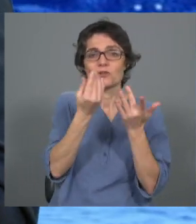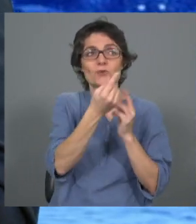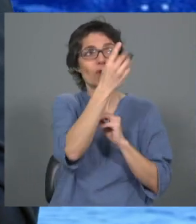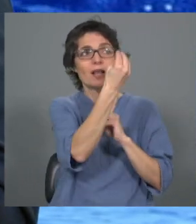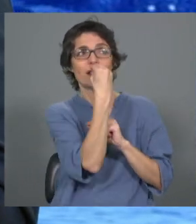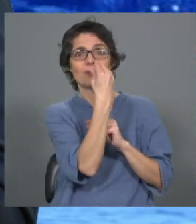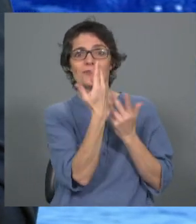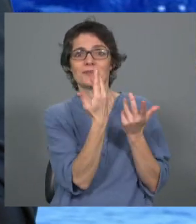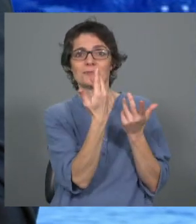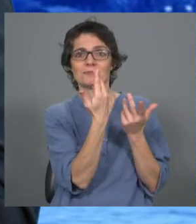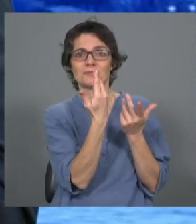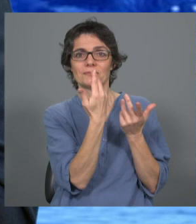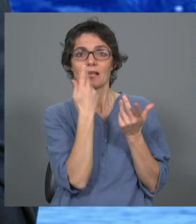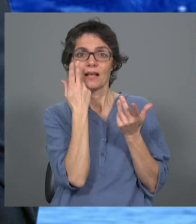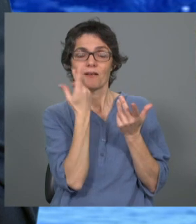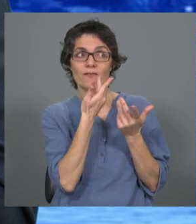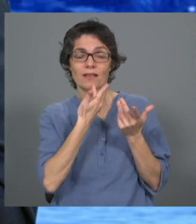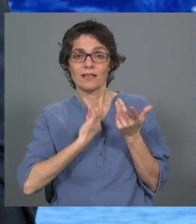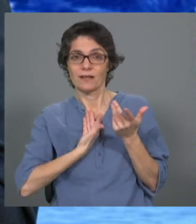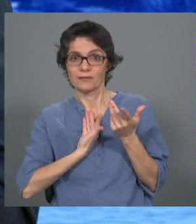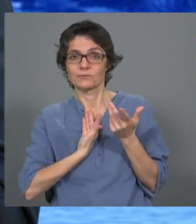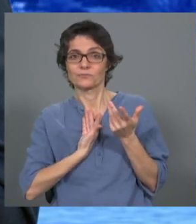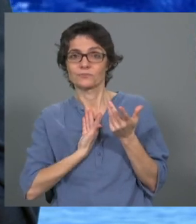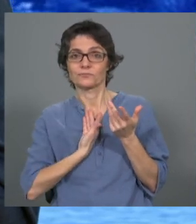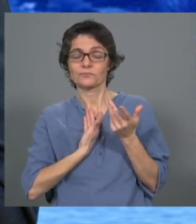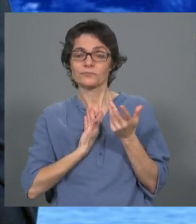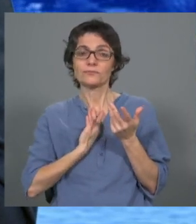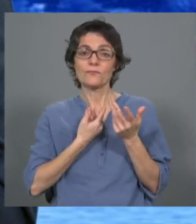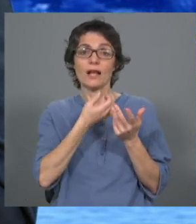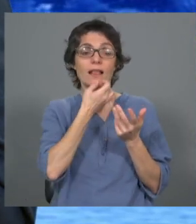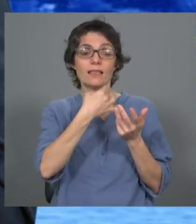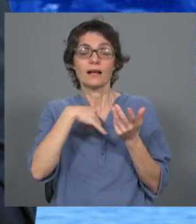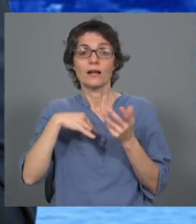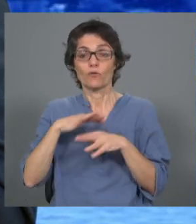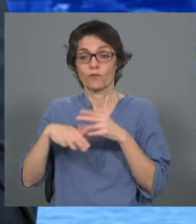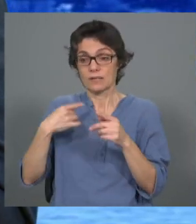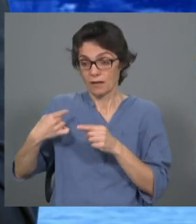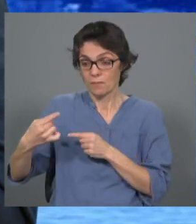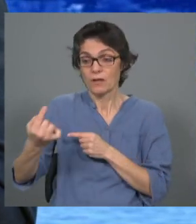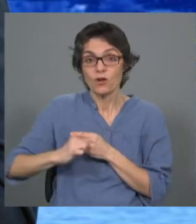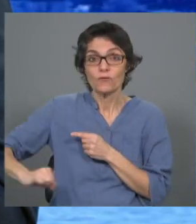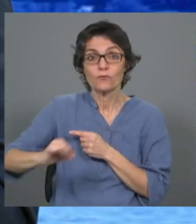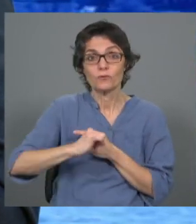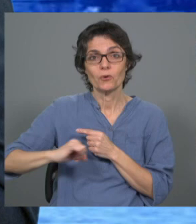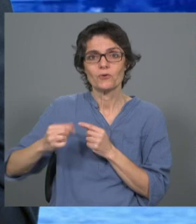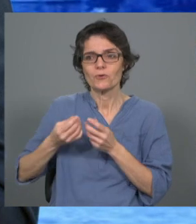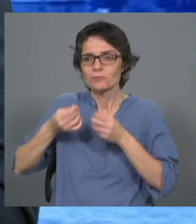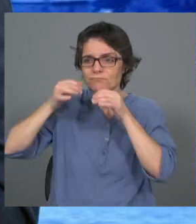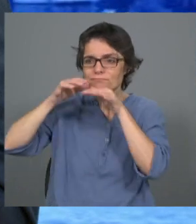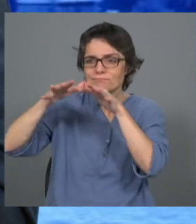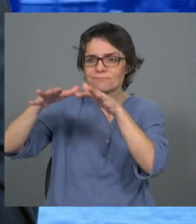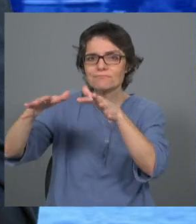alimento, que nos dá a vida e que faz com que as nossas ações, o nosso fruto, tenham este sabor de Jesus